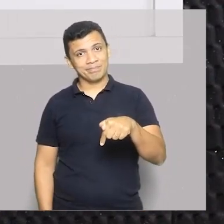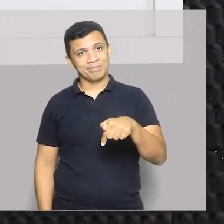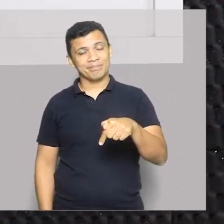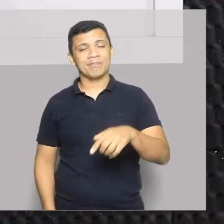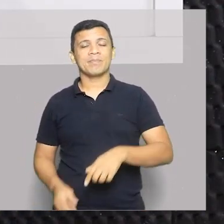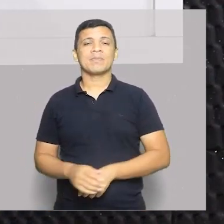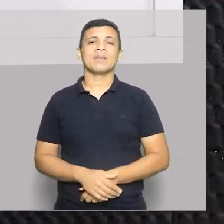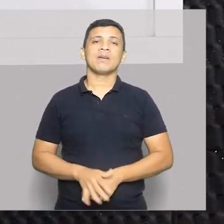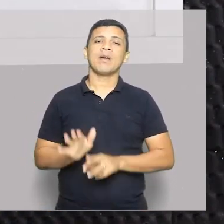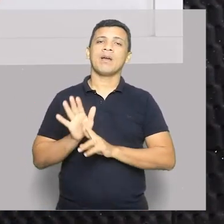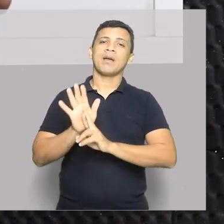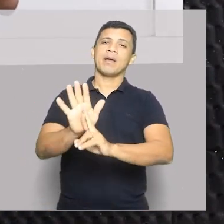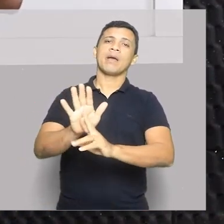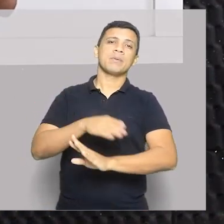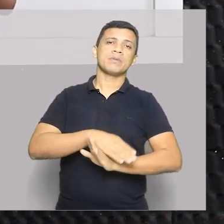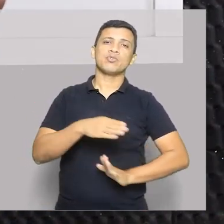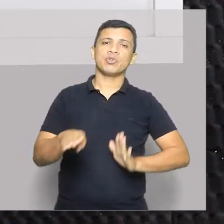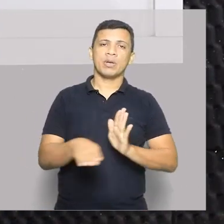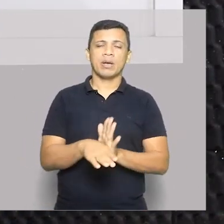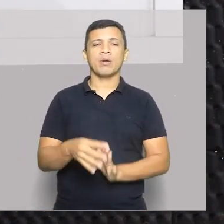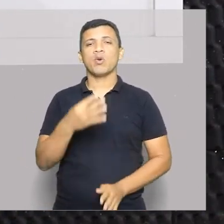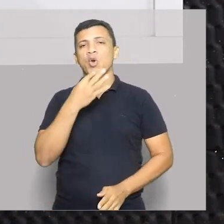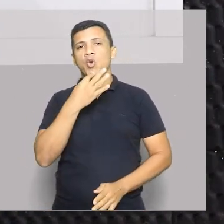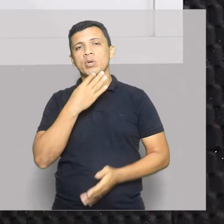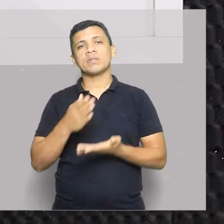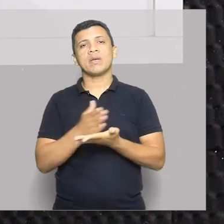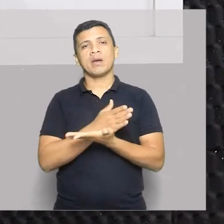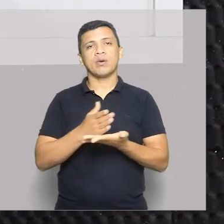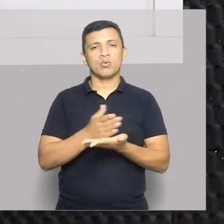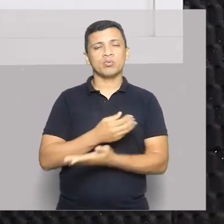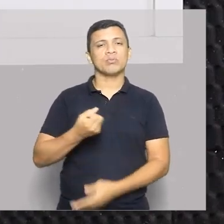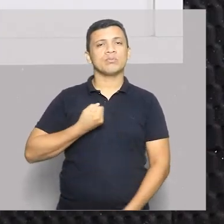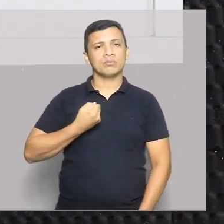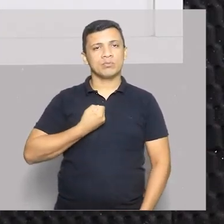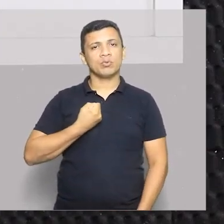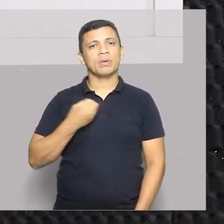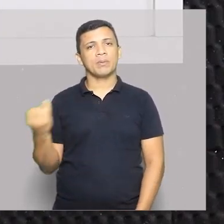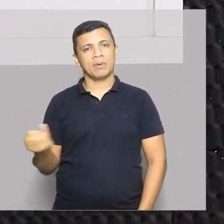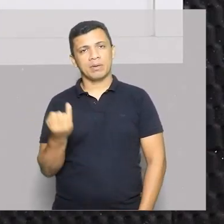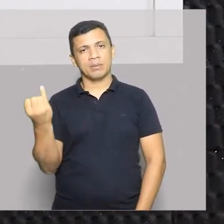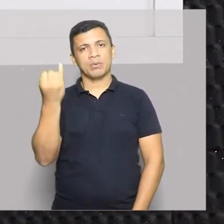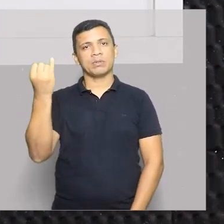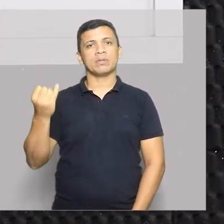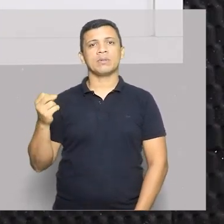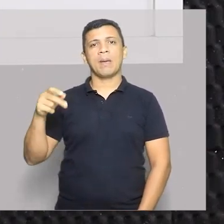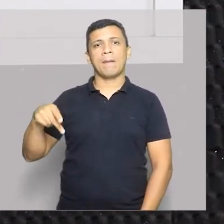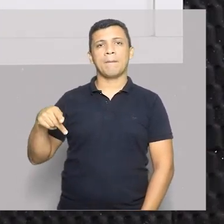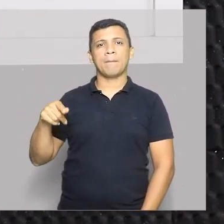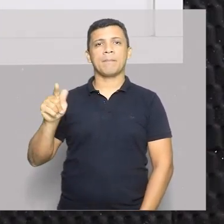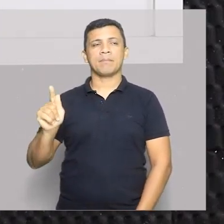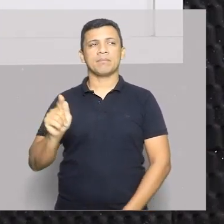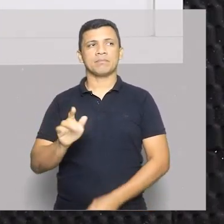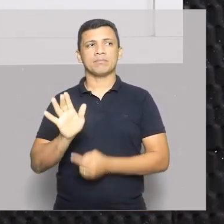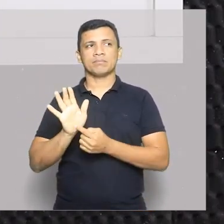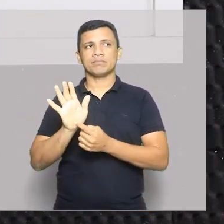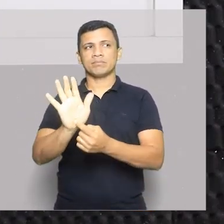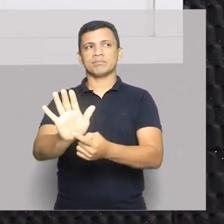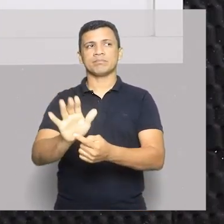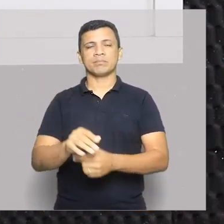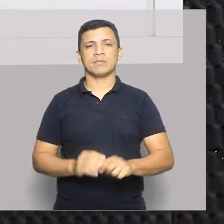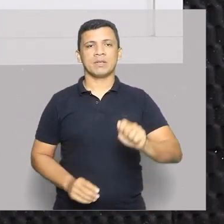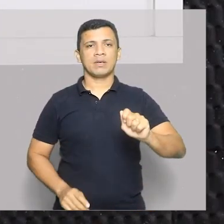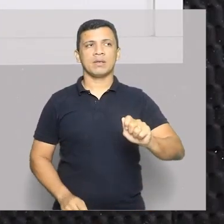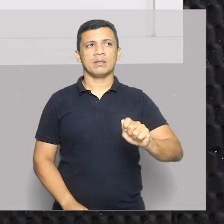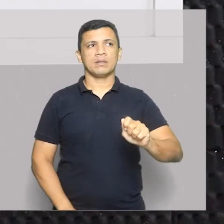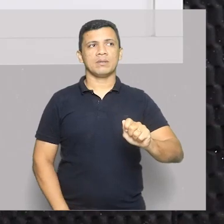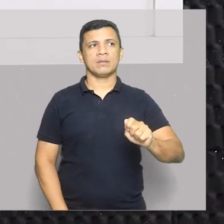né? Conhecer alguns termos que é importante que a gente saiba, né? A PG, você representa dessa forma aqui, ó.